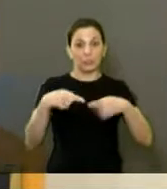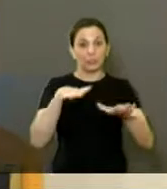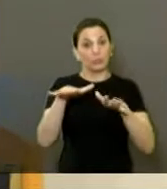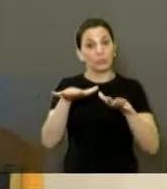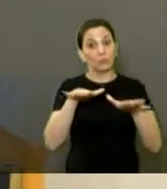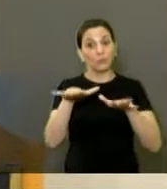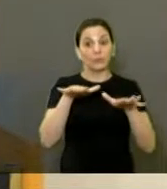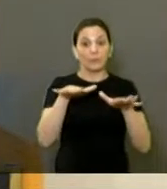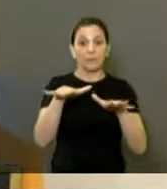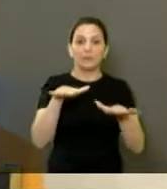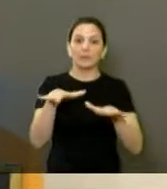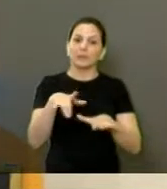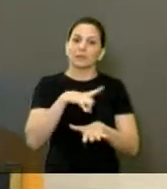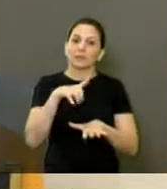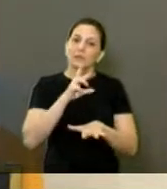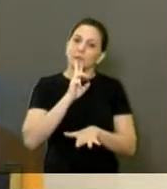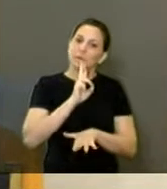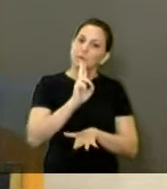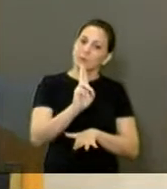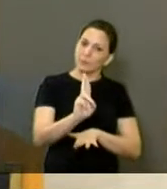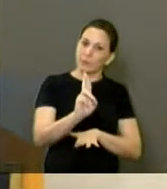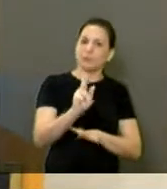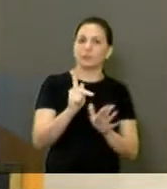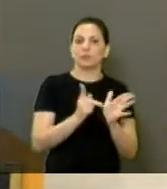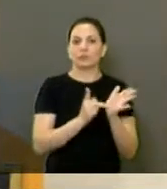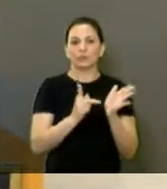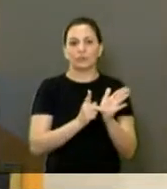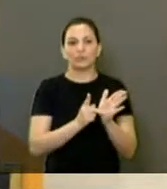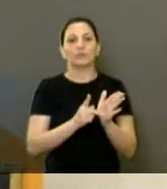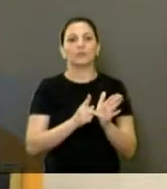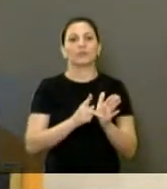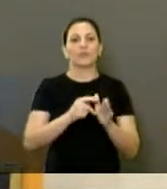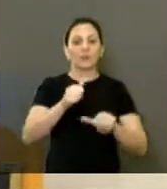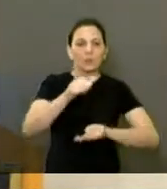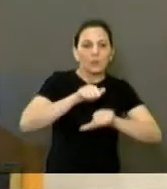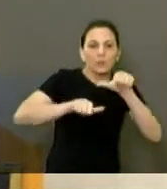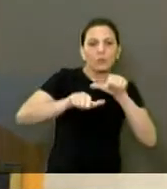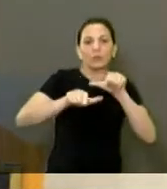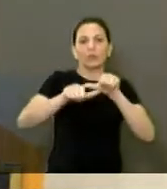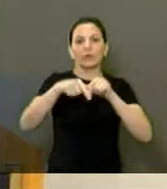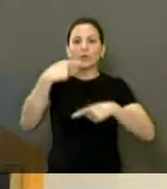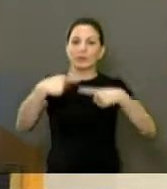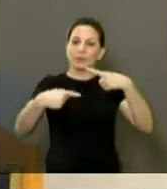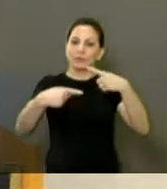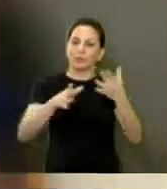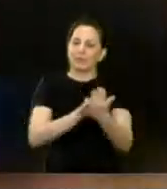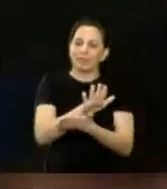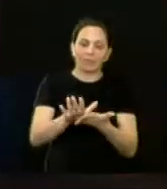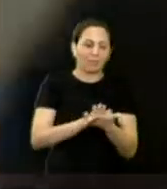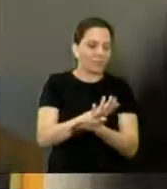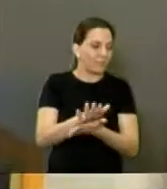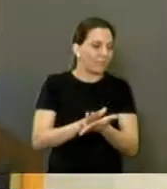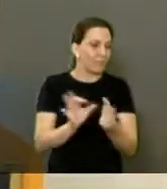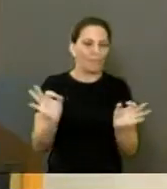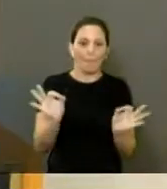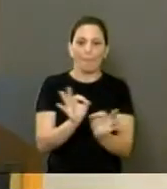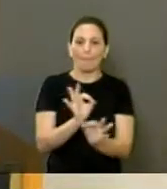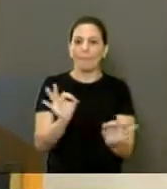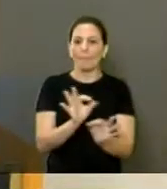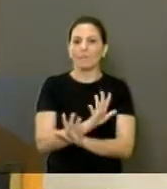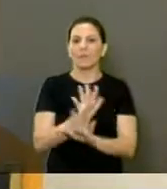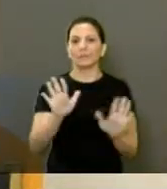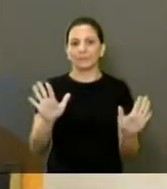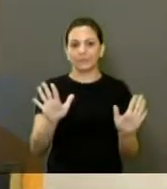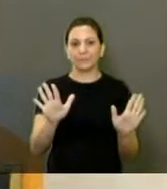aquele movimento, houve uma resposta de que nós teríamos reforma política, e nada aconteceu. Depois, no meio,